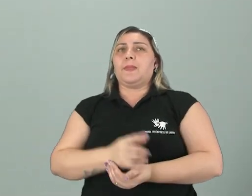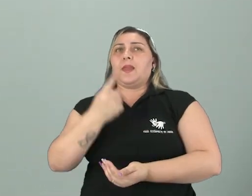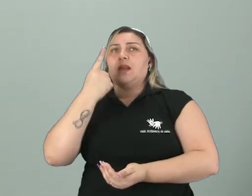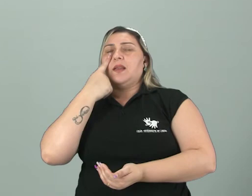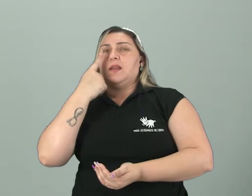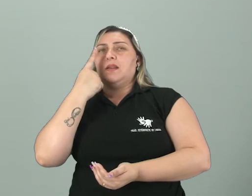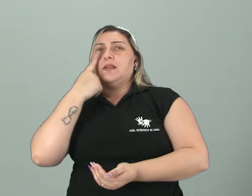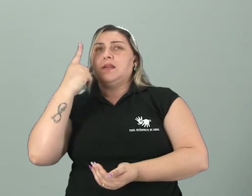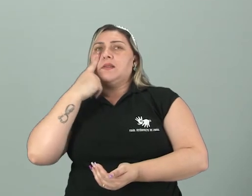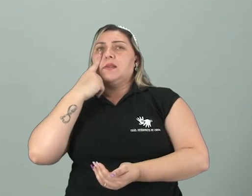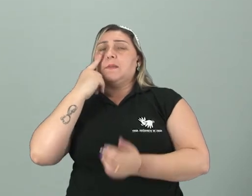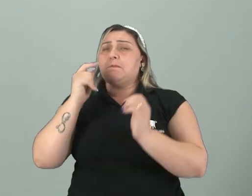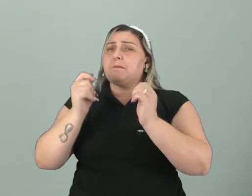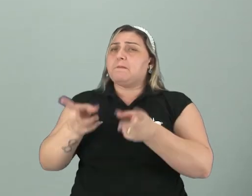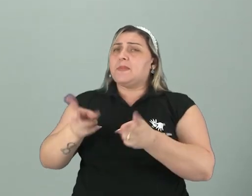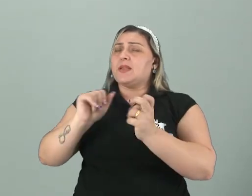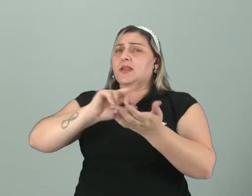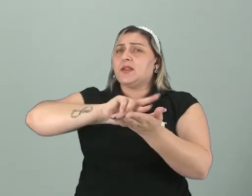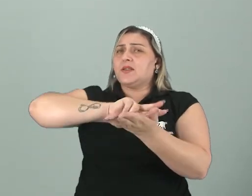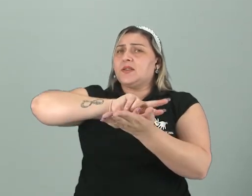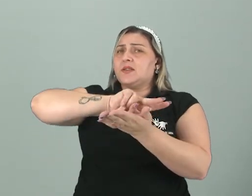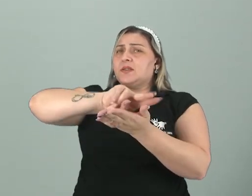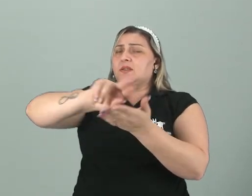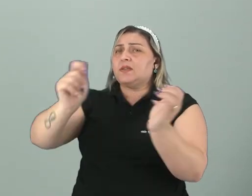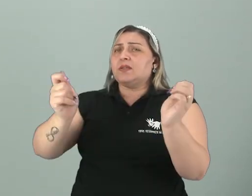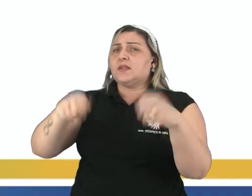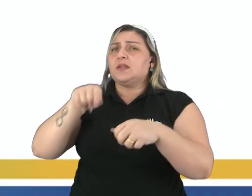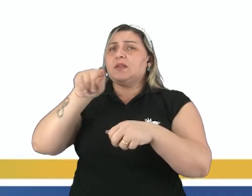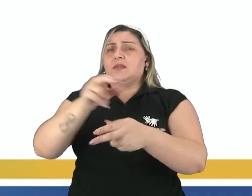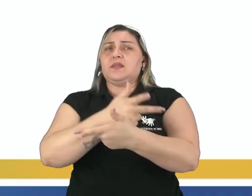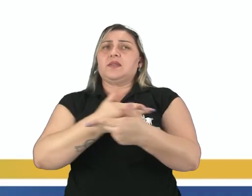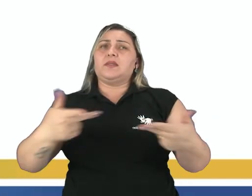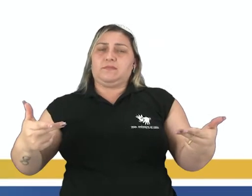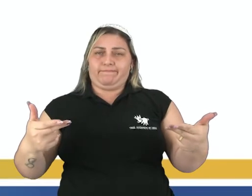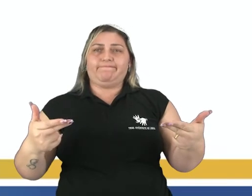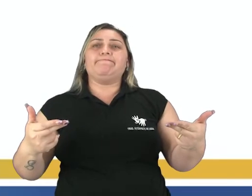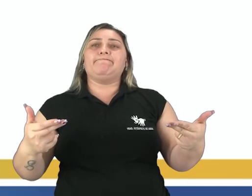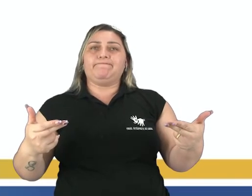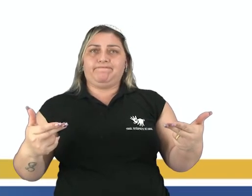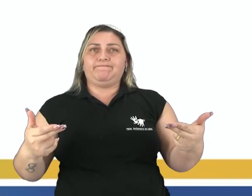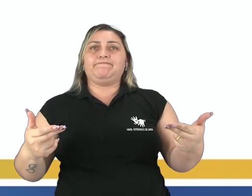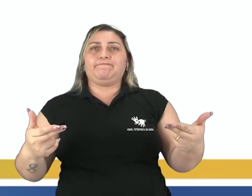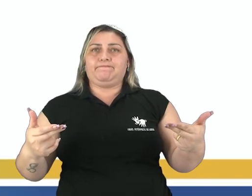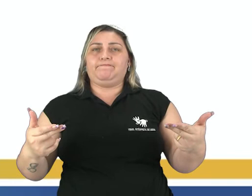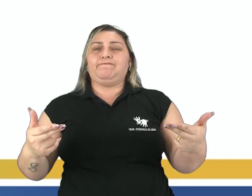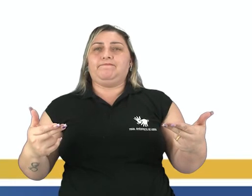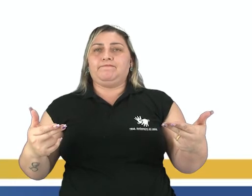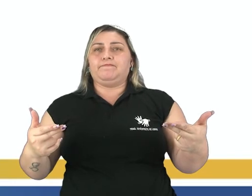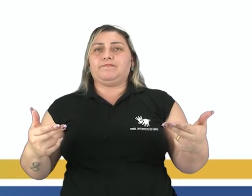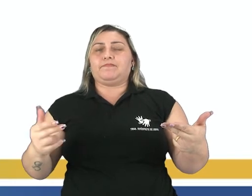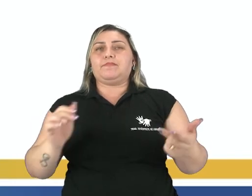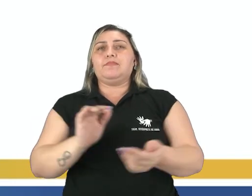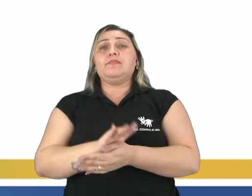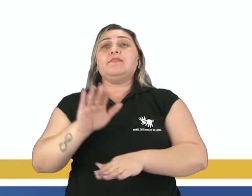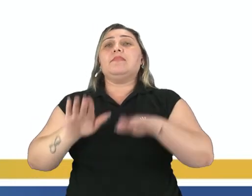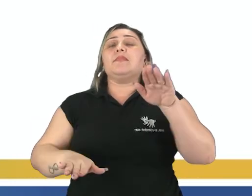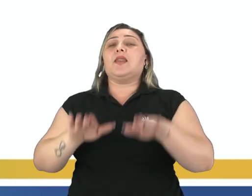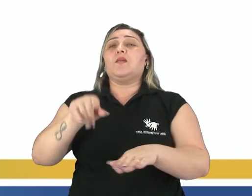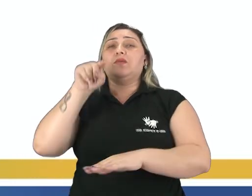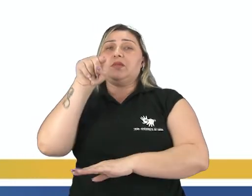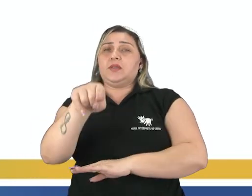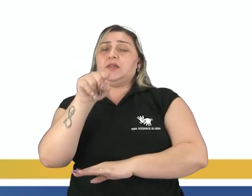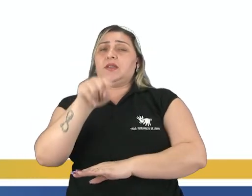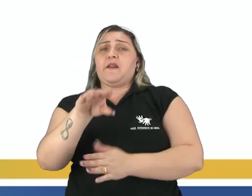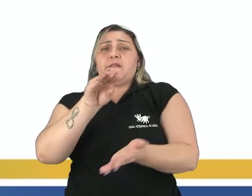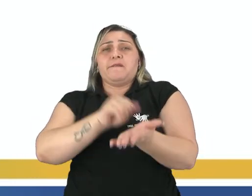olhem só, gente, perceberam como a pontuação fez a diferença para se definir um herdeiro? Muitas vezes,